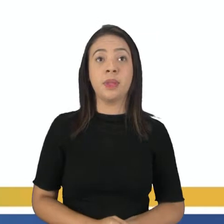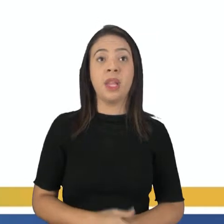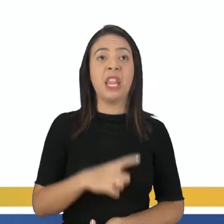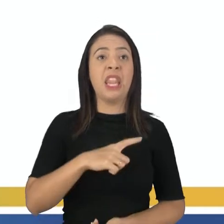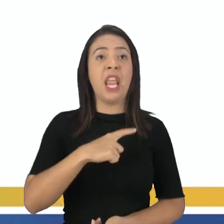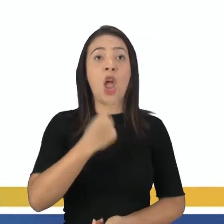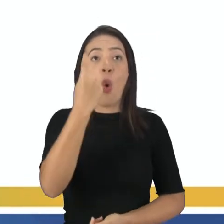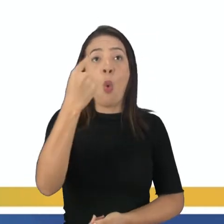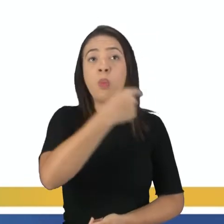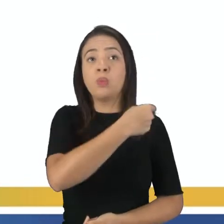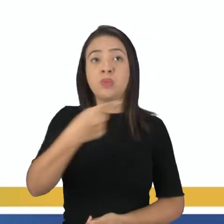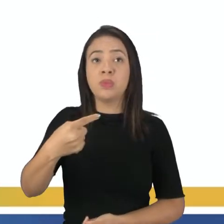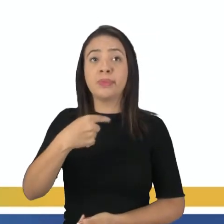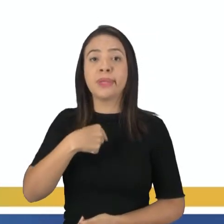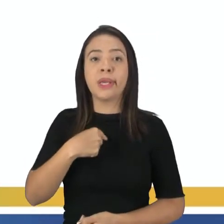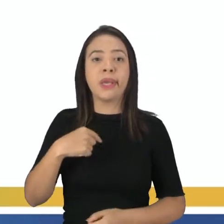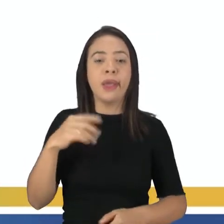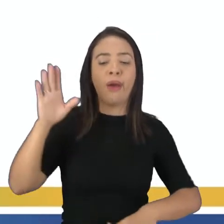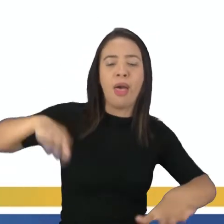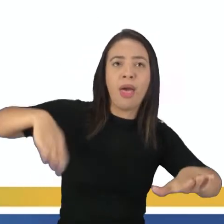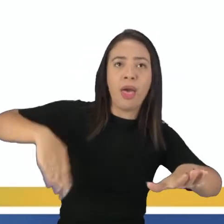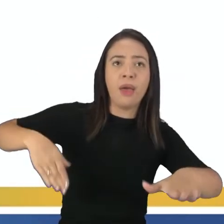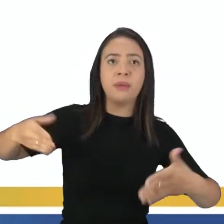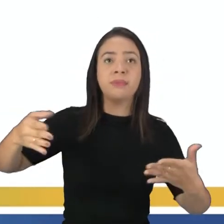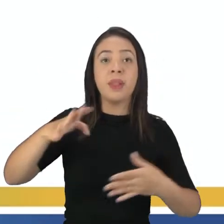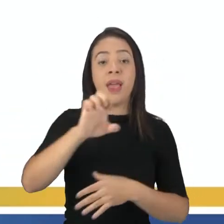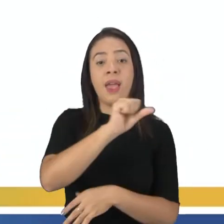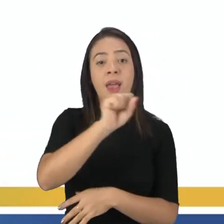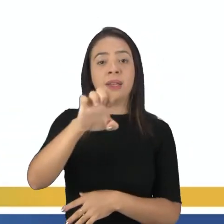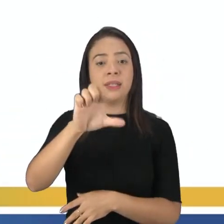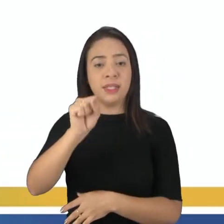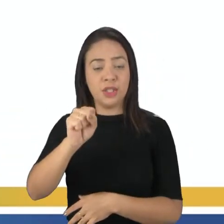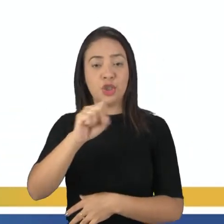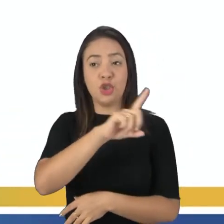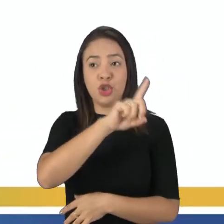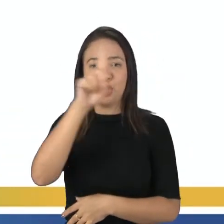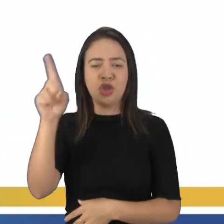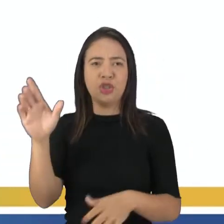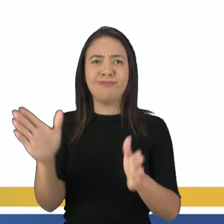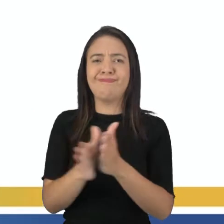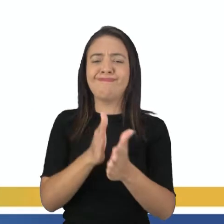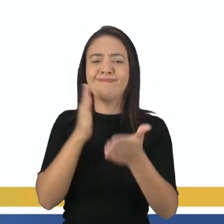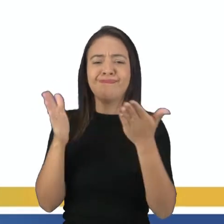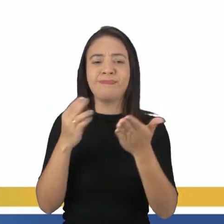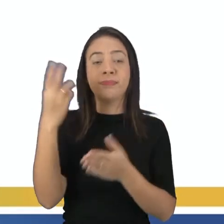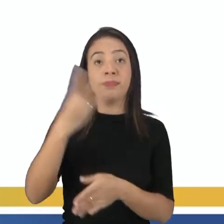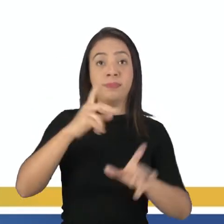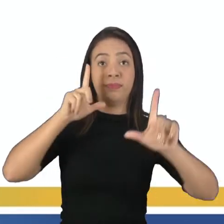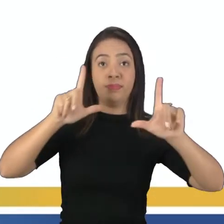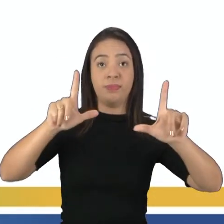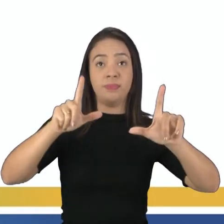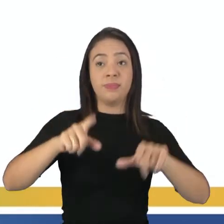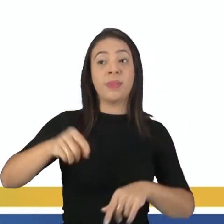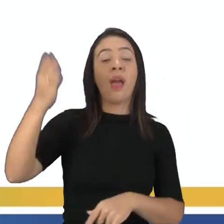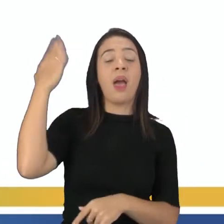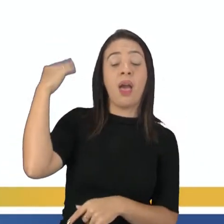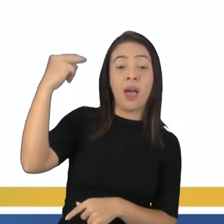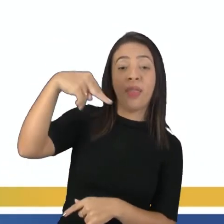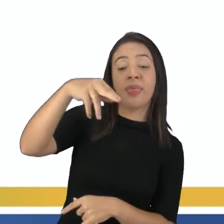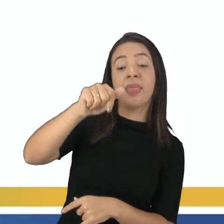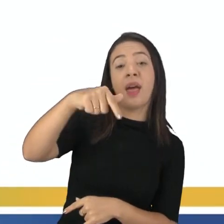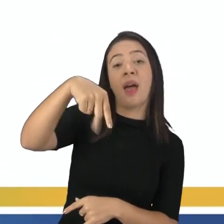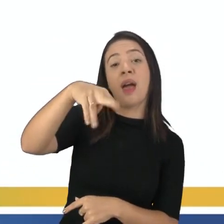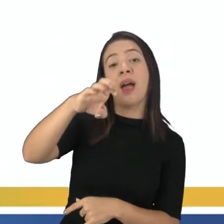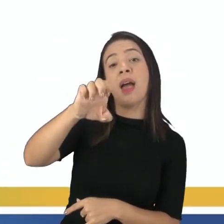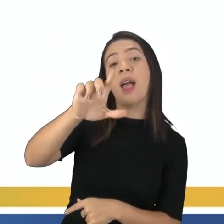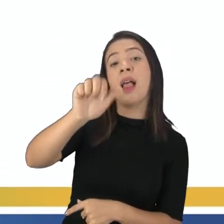semana que eu estava na praia. Esses dias foram maravilhosos. E o último quadrinho diz assim: naquela época,